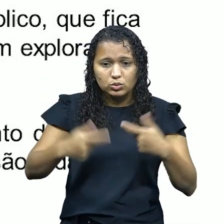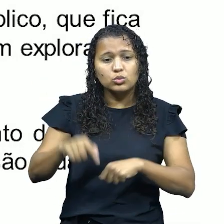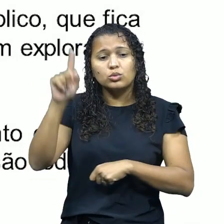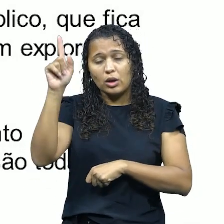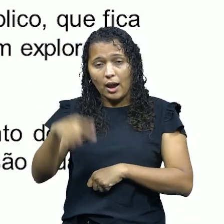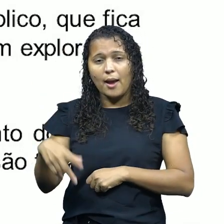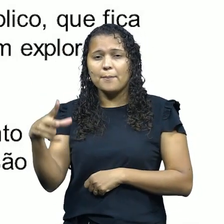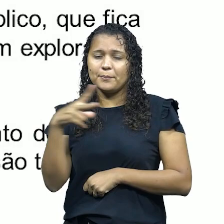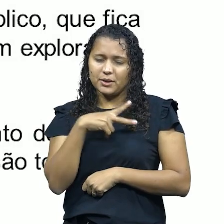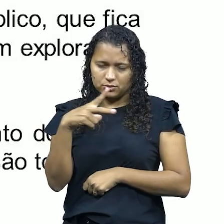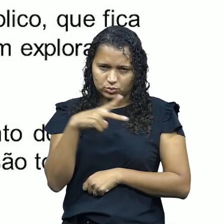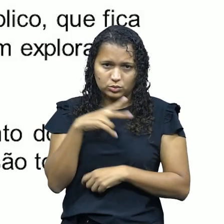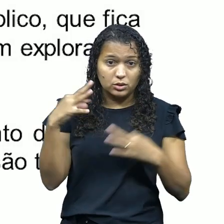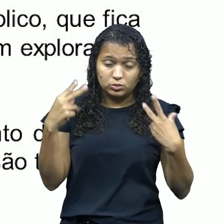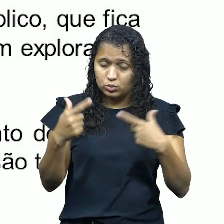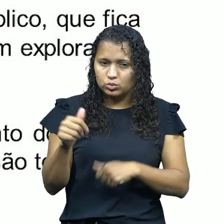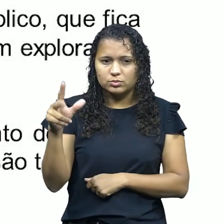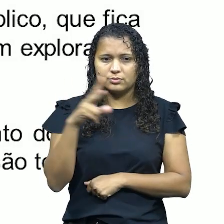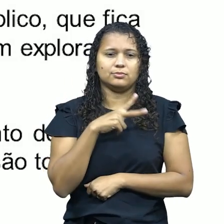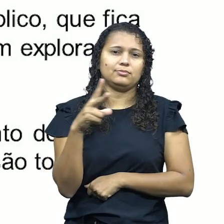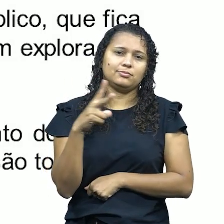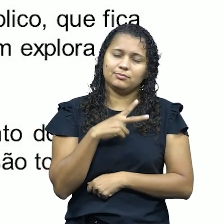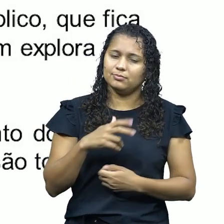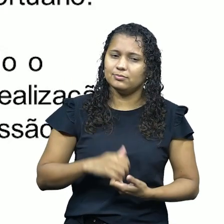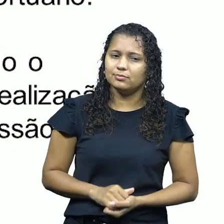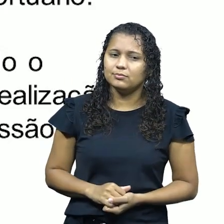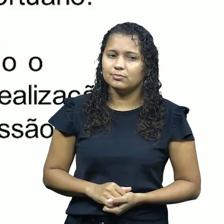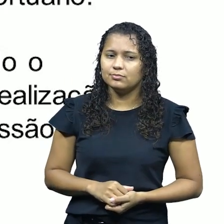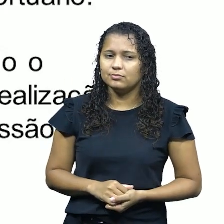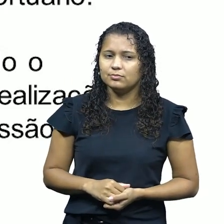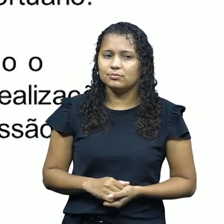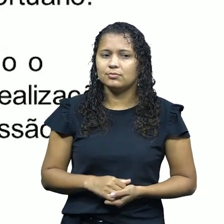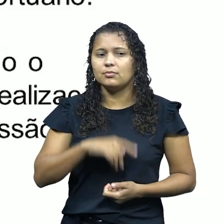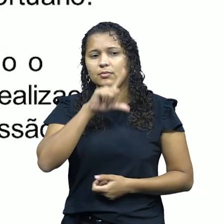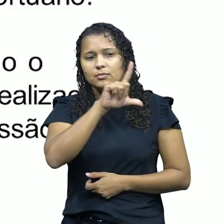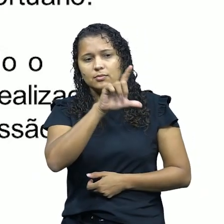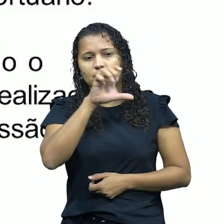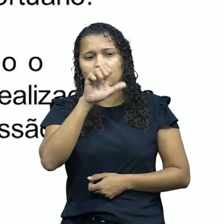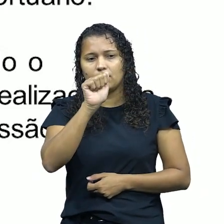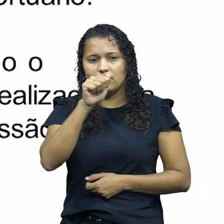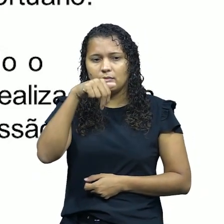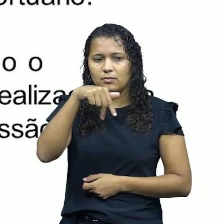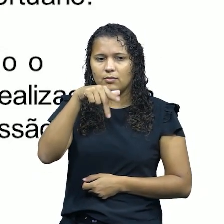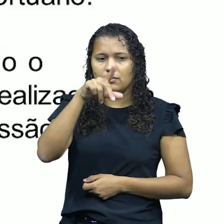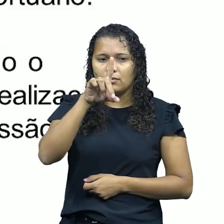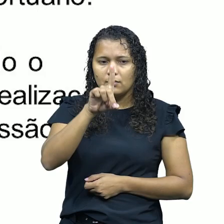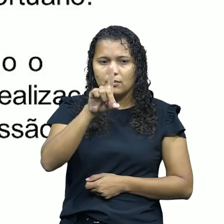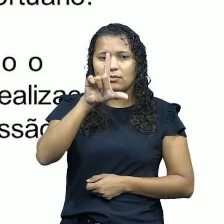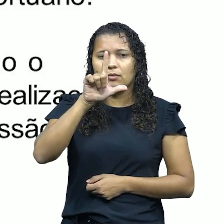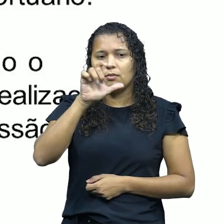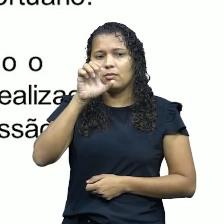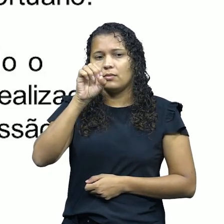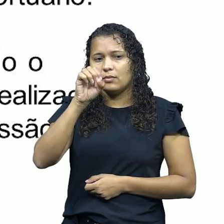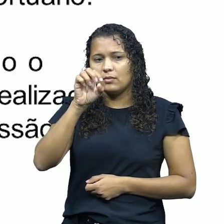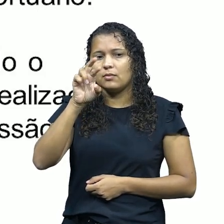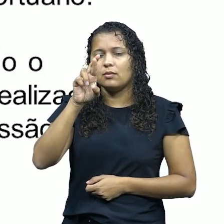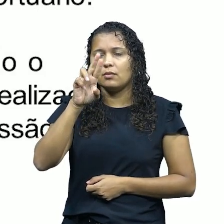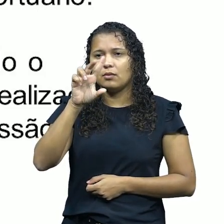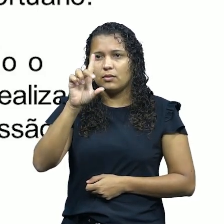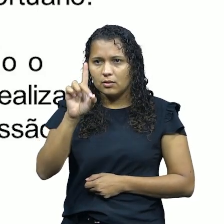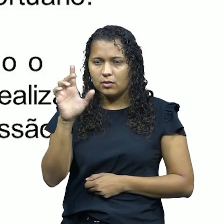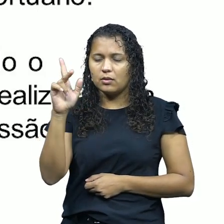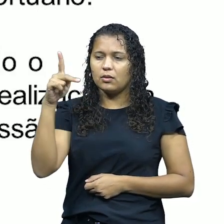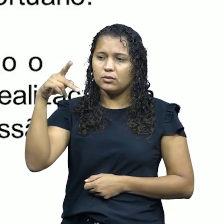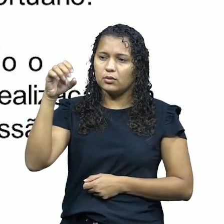todas do setor privado. Então, esse aqui ele é todo privado. E o Landlord Port? O Landlord Port, ele é o modelo